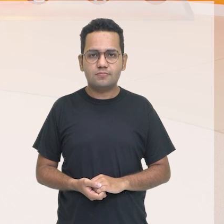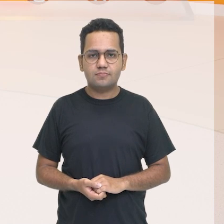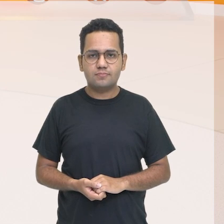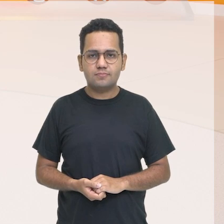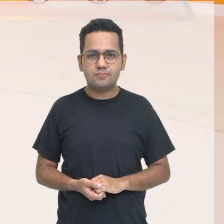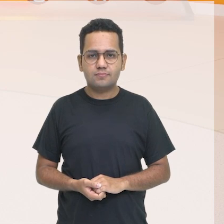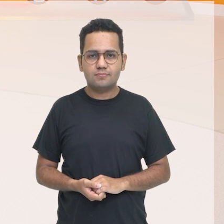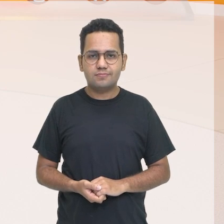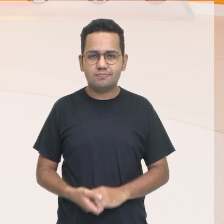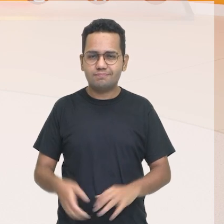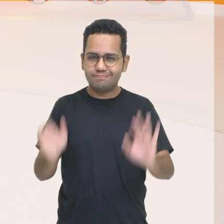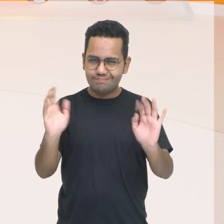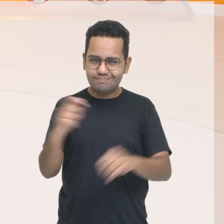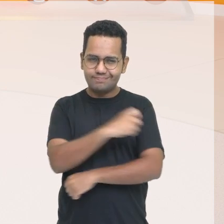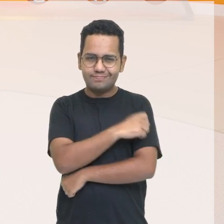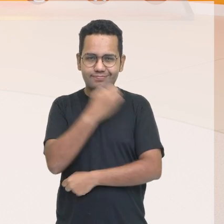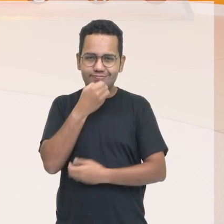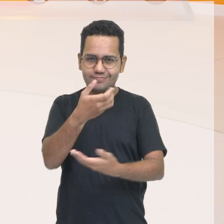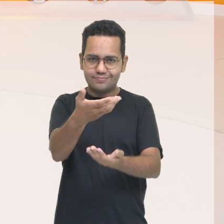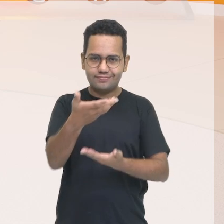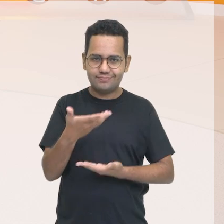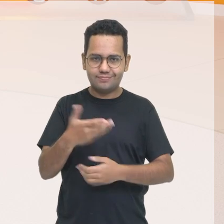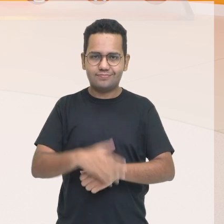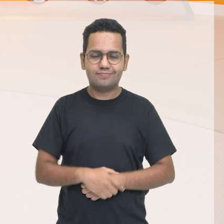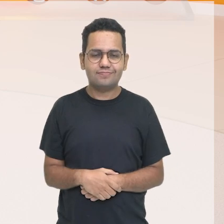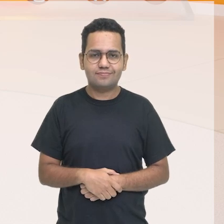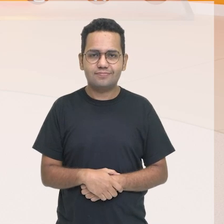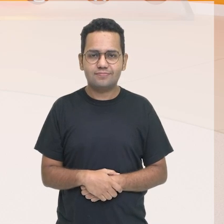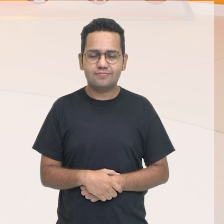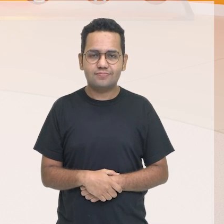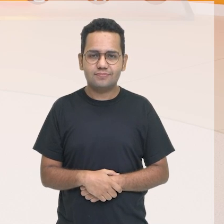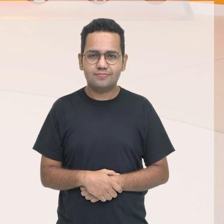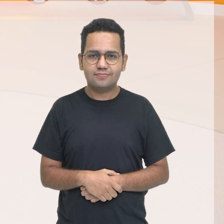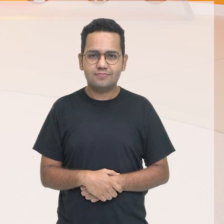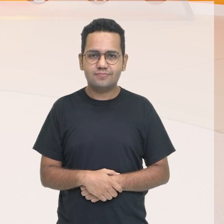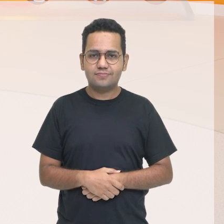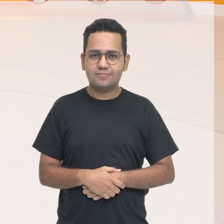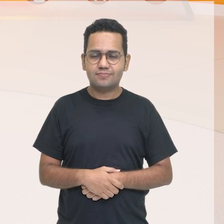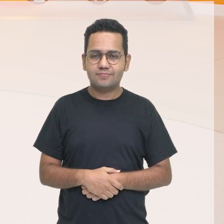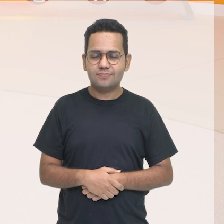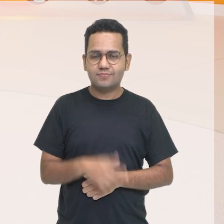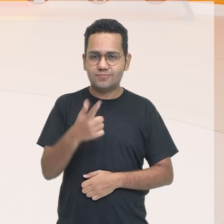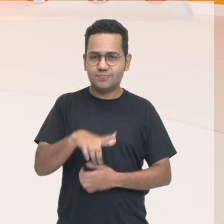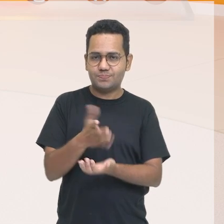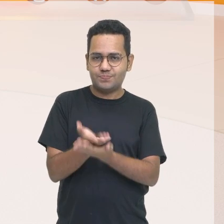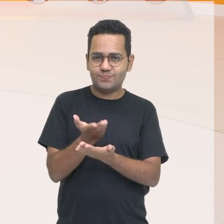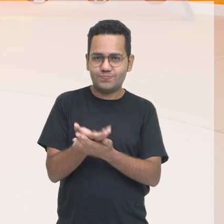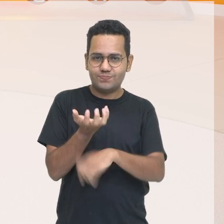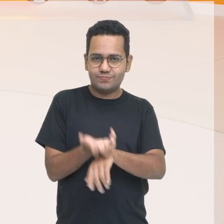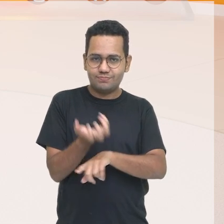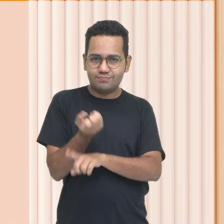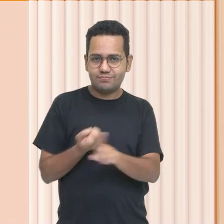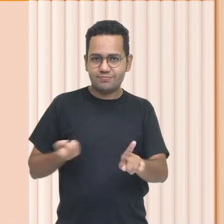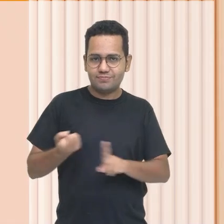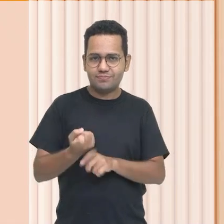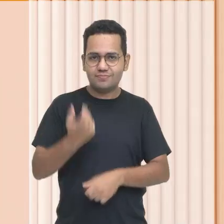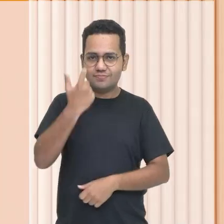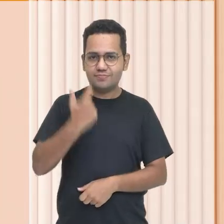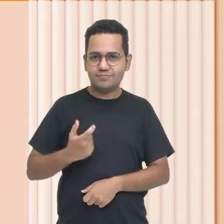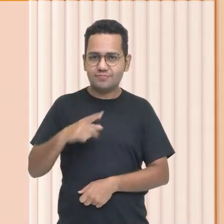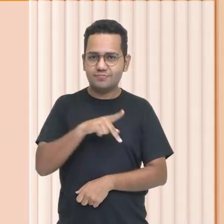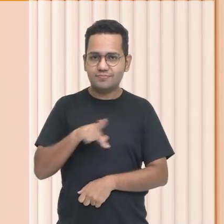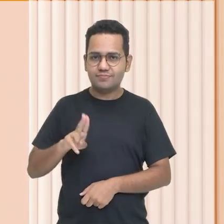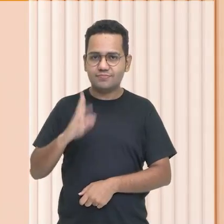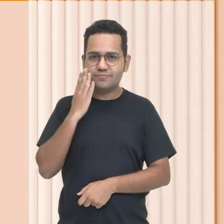Olá, sejam todos e todas muito bem-vindos e bem-vindas ao componente curricular Sociologia. Eu sou o